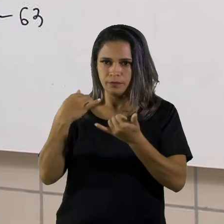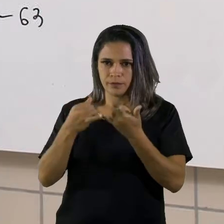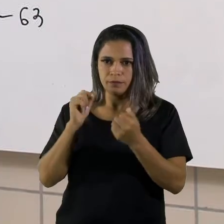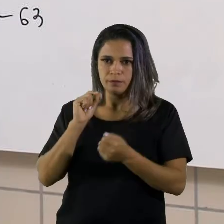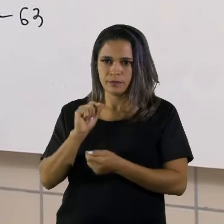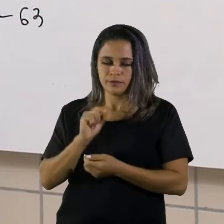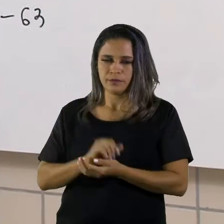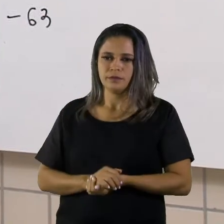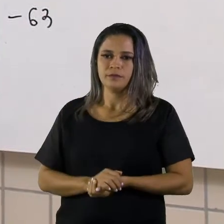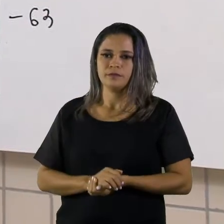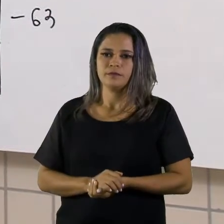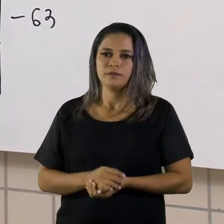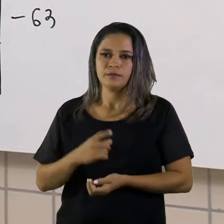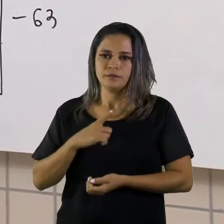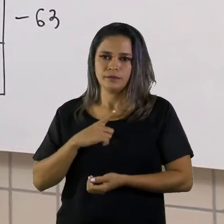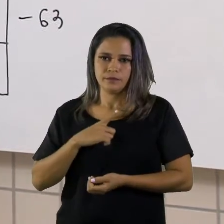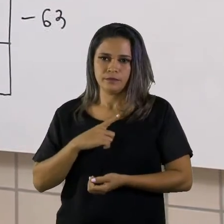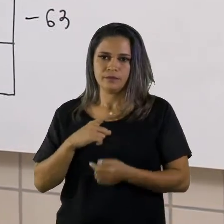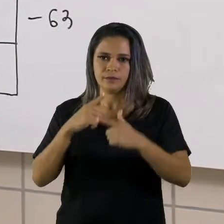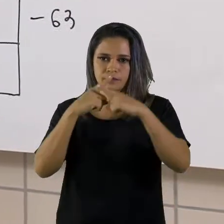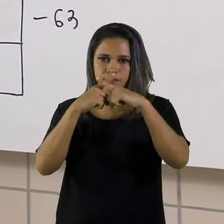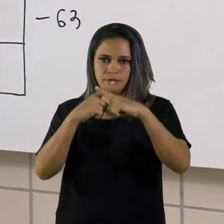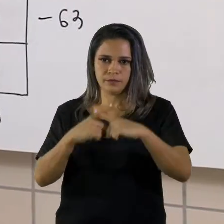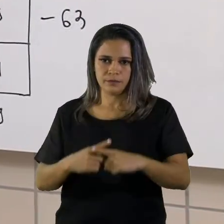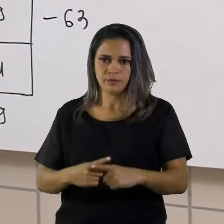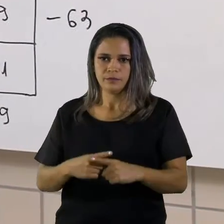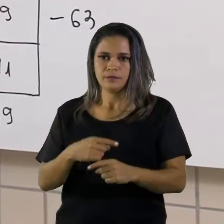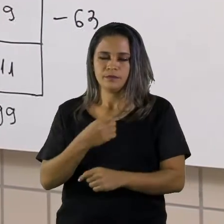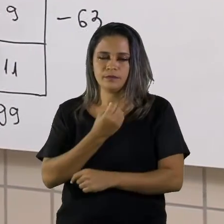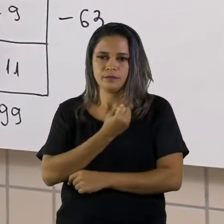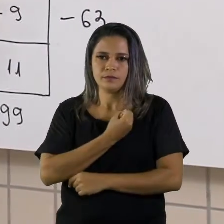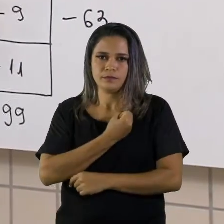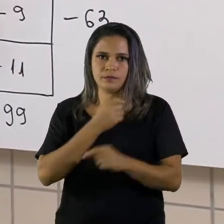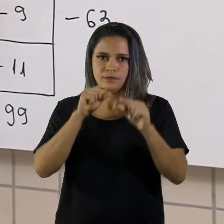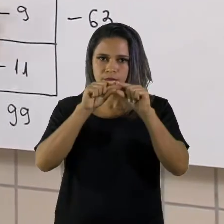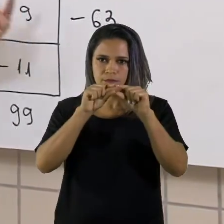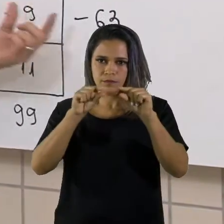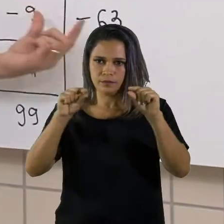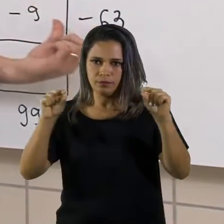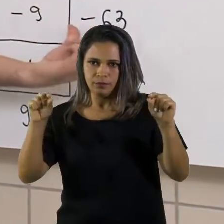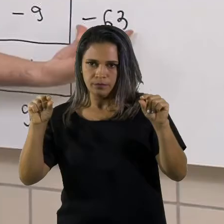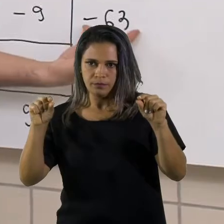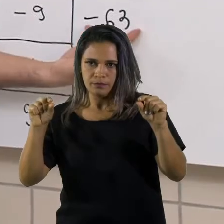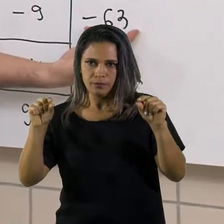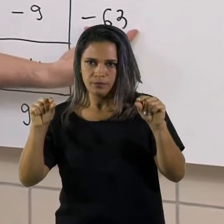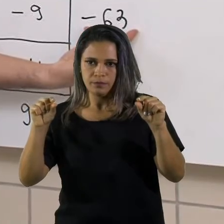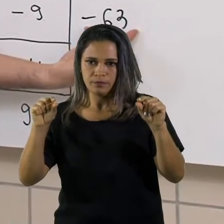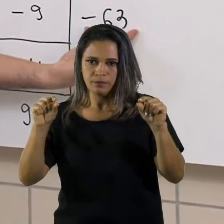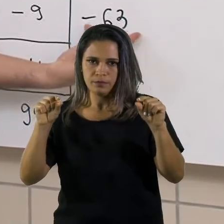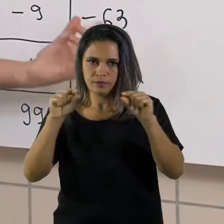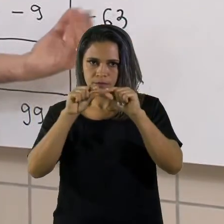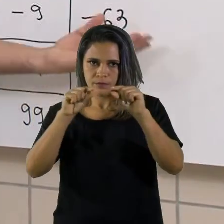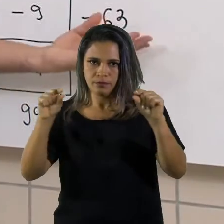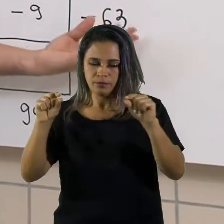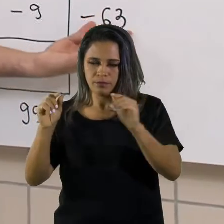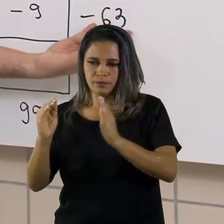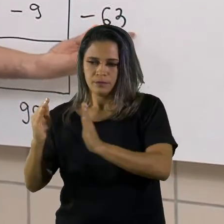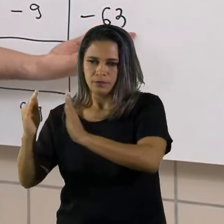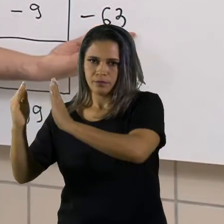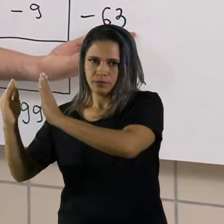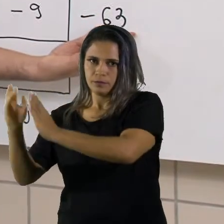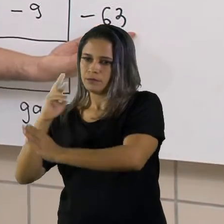Nós vamos multiplicar os números que estão nas linhas e vamos colocar do lado de fora, à direita,